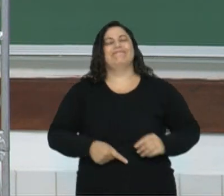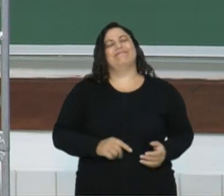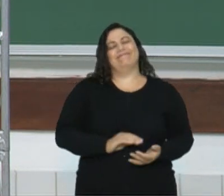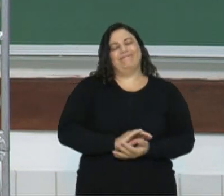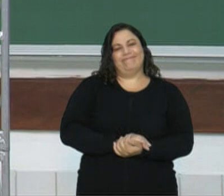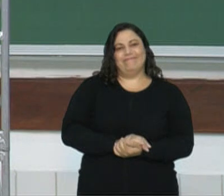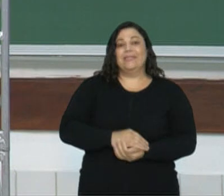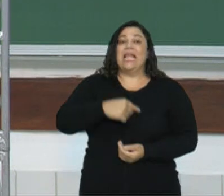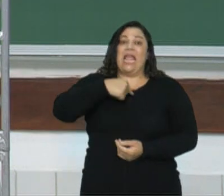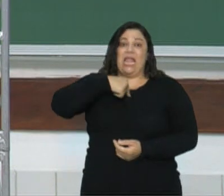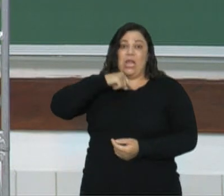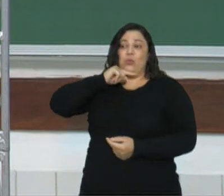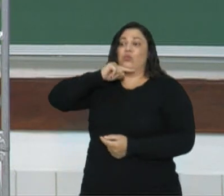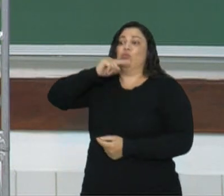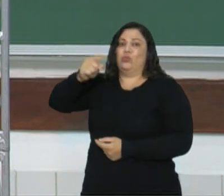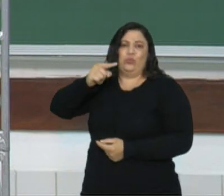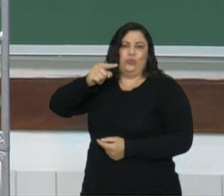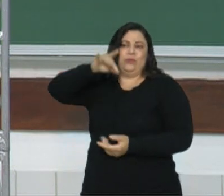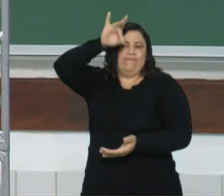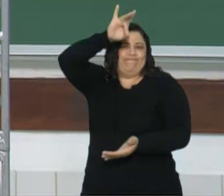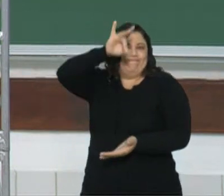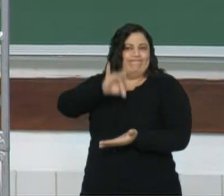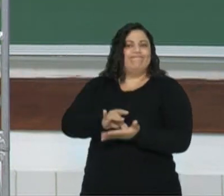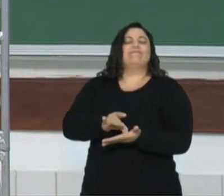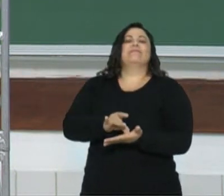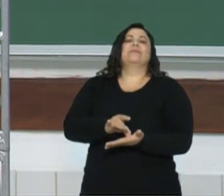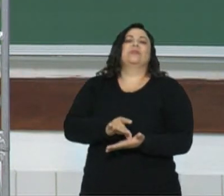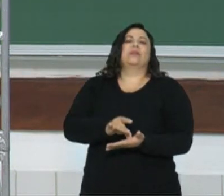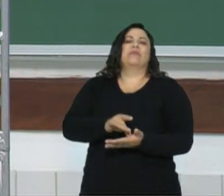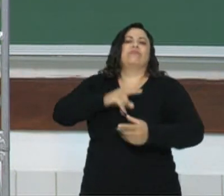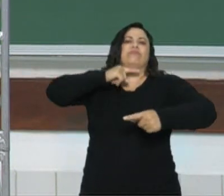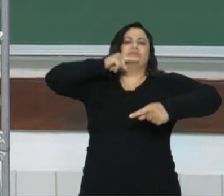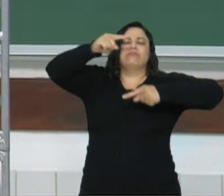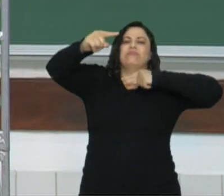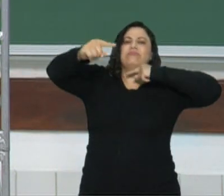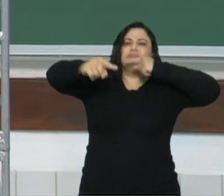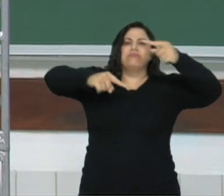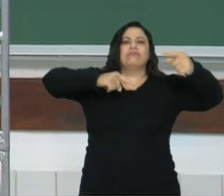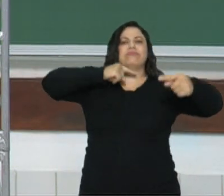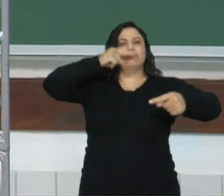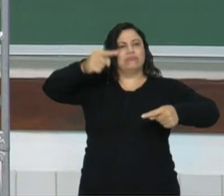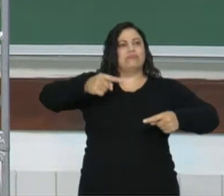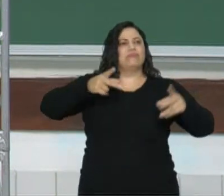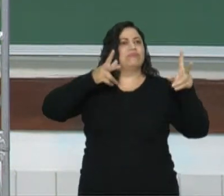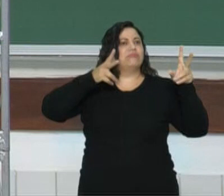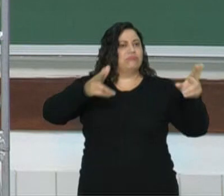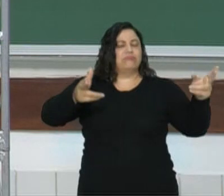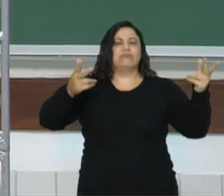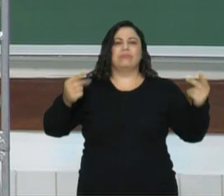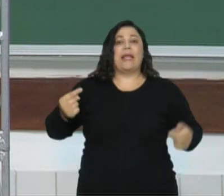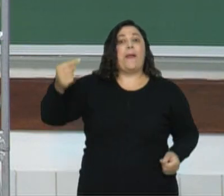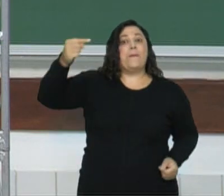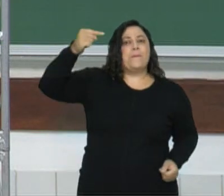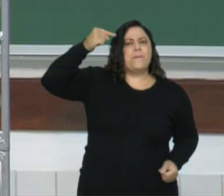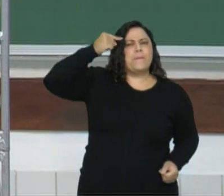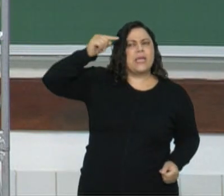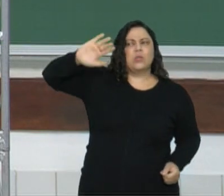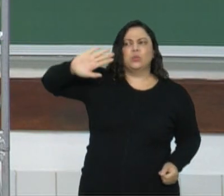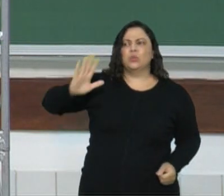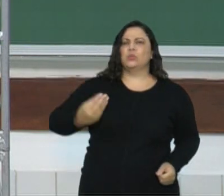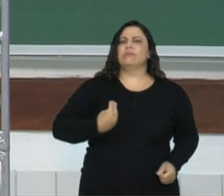De que eu estou duvidando. Esse é o cogito ergo sum. Esse é o penso logo